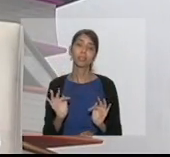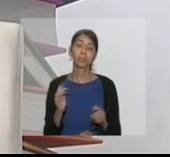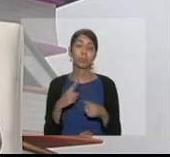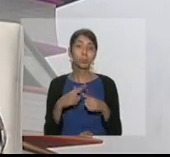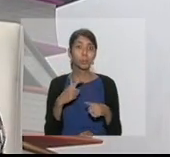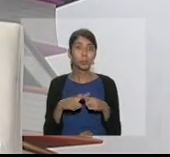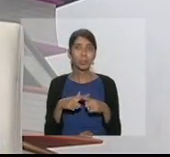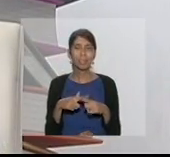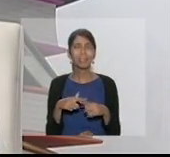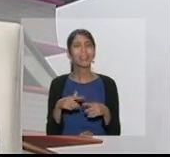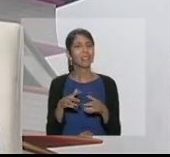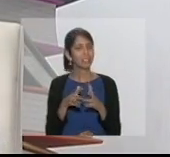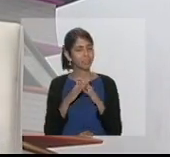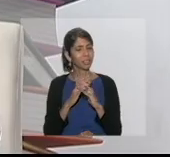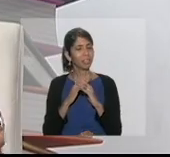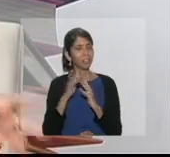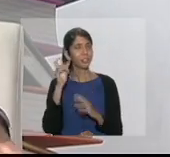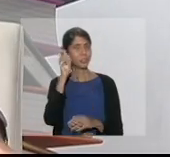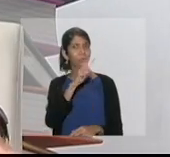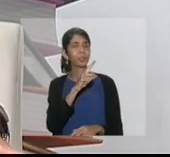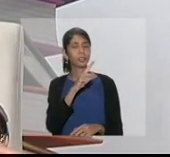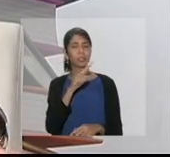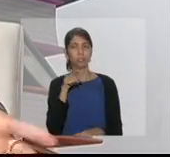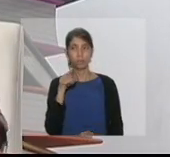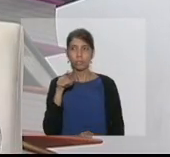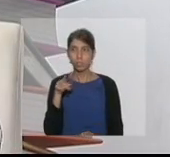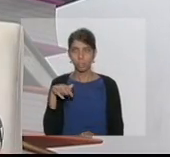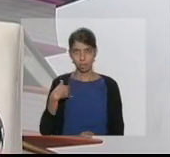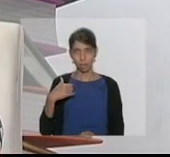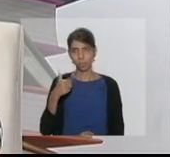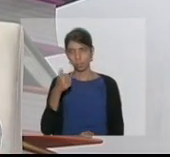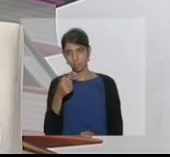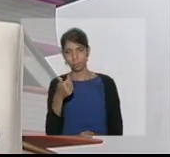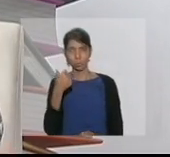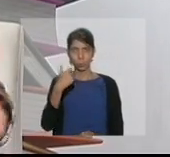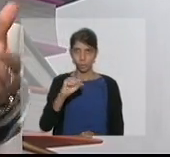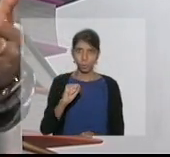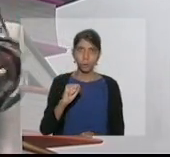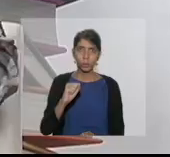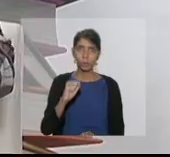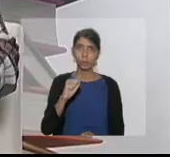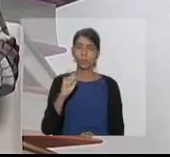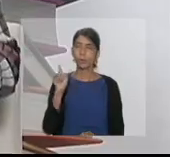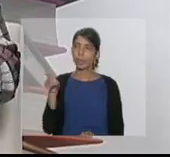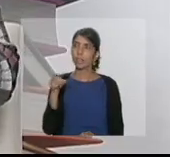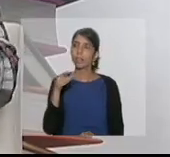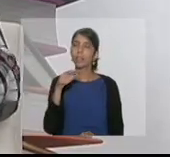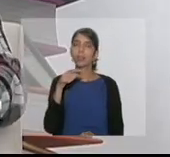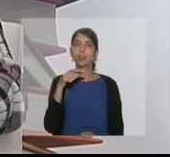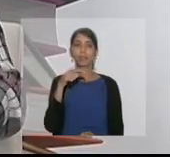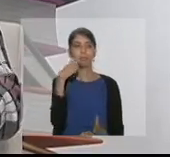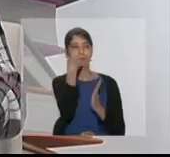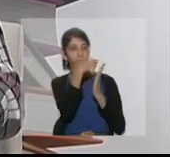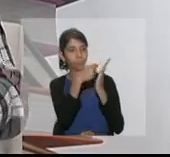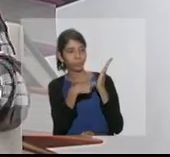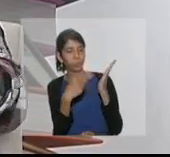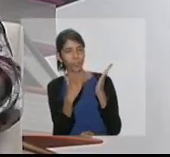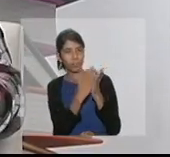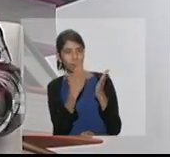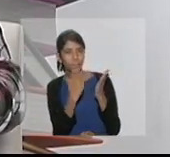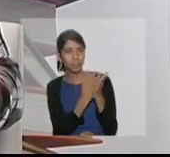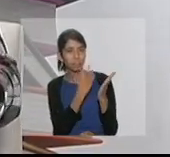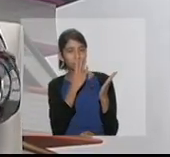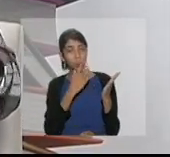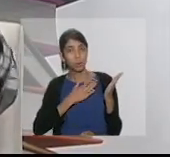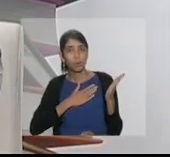é muito complicado, Dani. Você, com 17, 18 anos, o autor que você admira, o livro que você quer